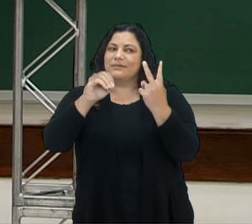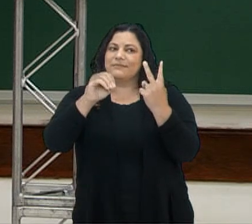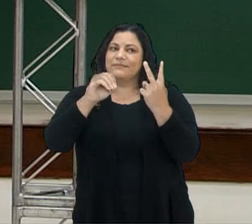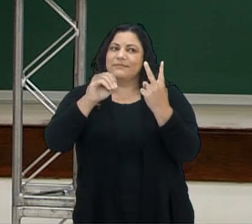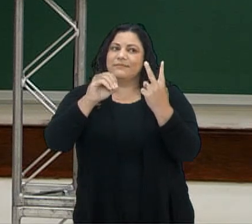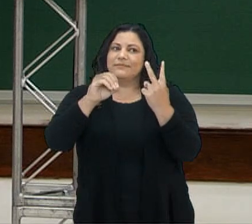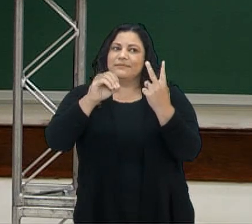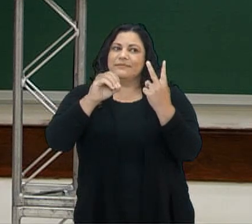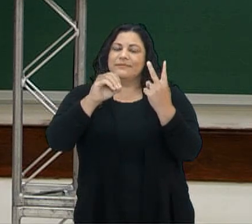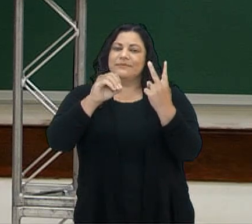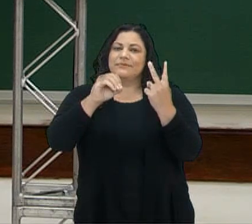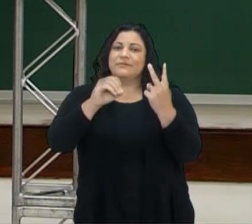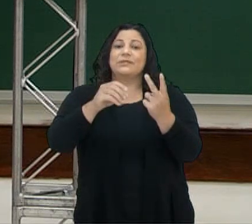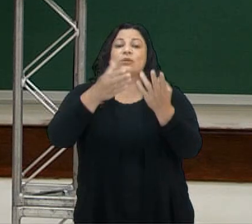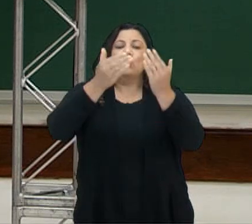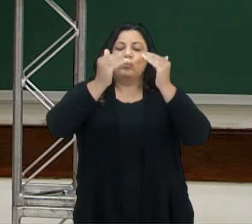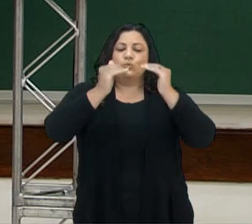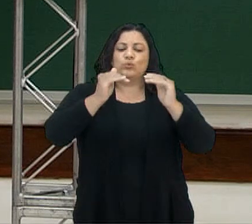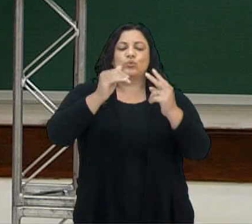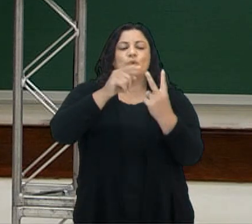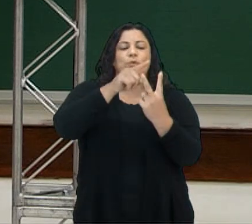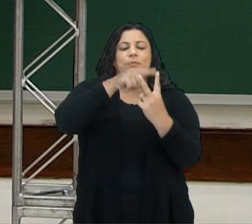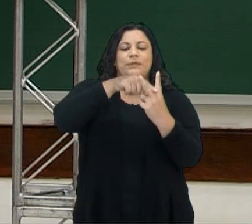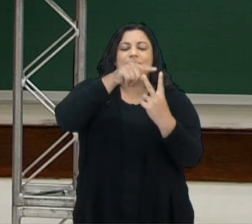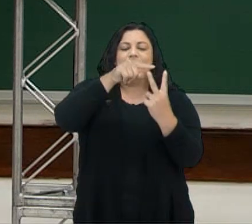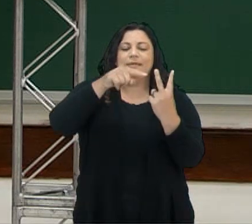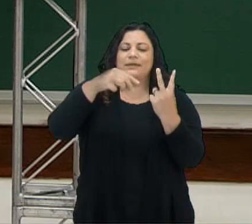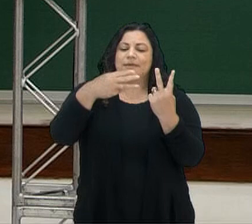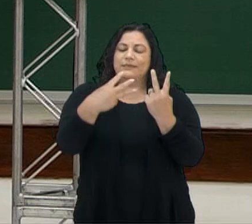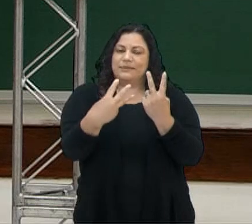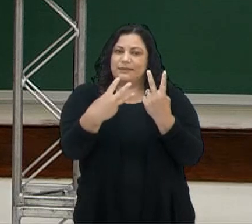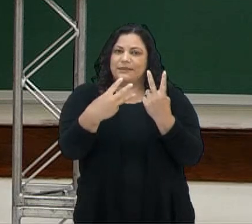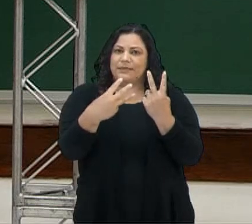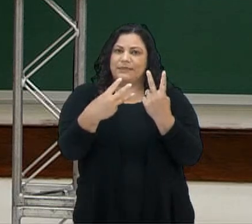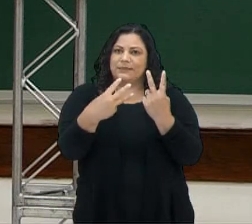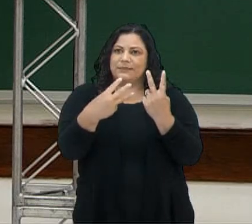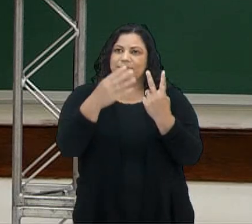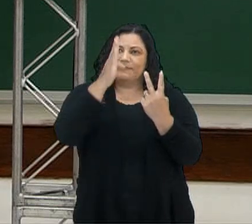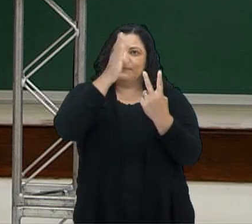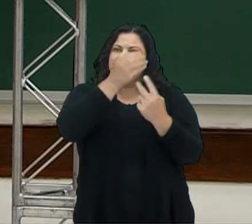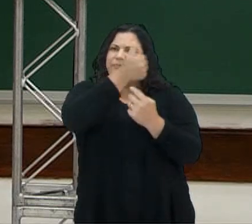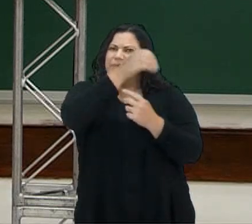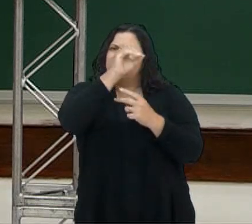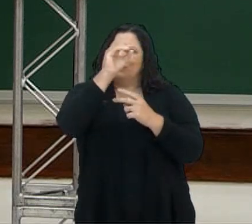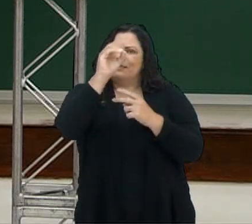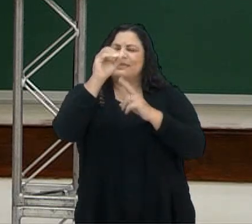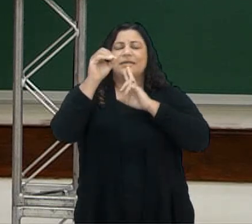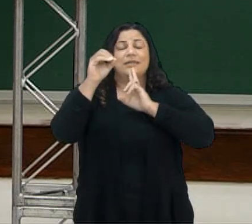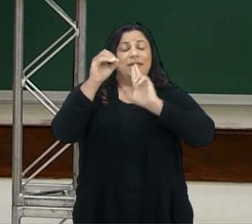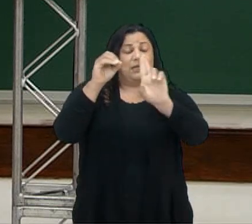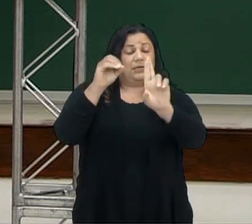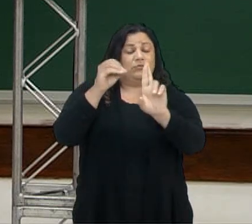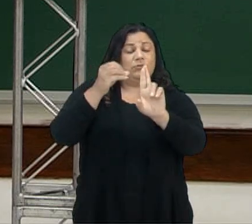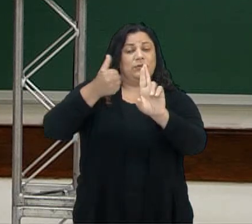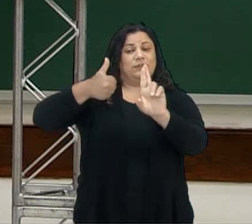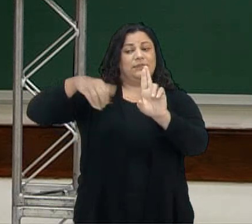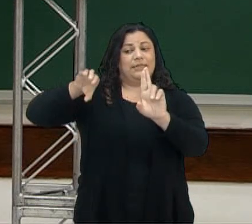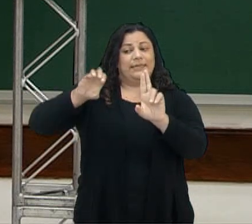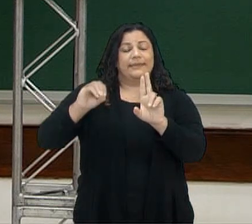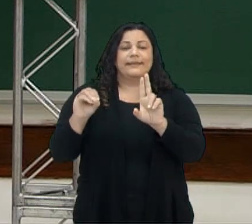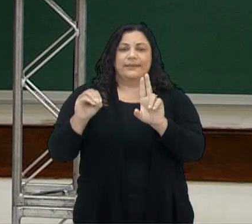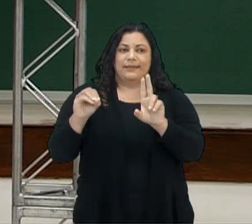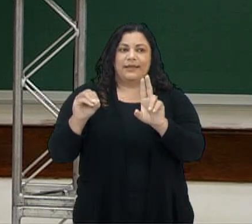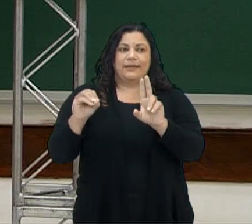raiz de 100 sobre raiz de 3. Raiz de 100 é 10, então fica 10 sobre raiz de 3.